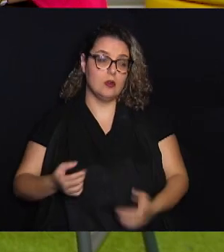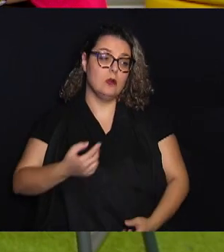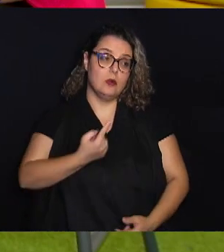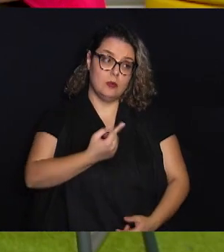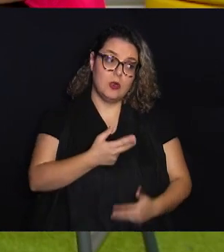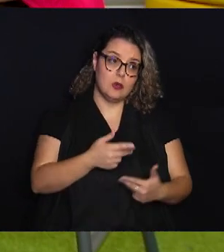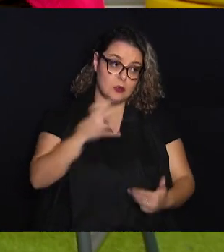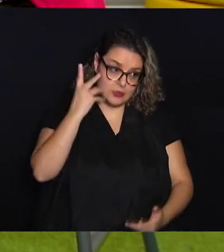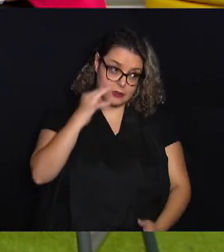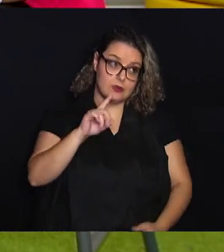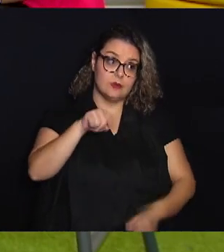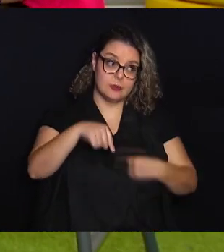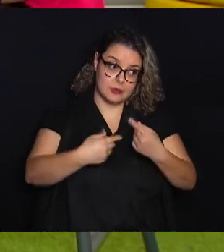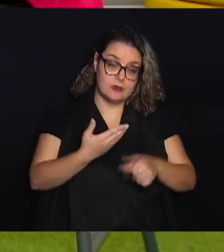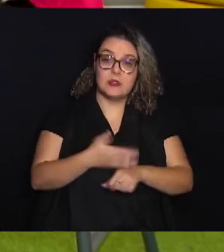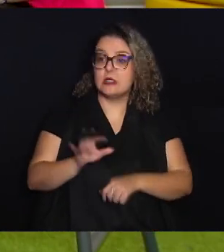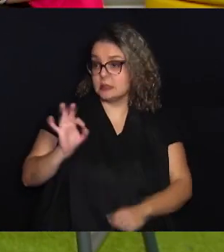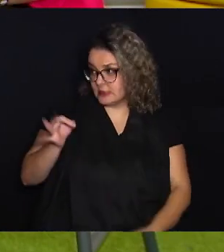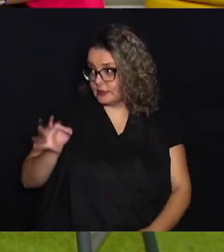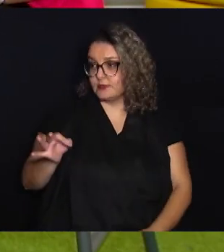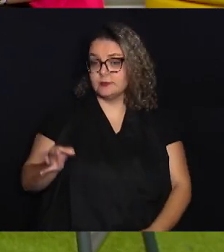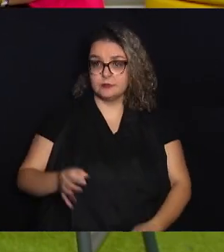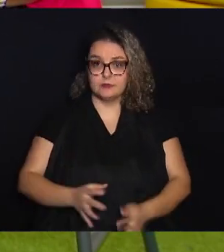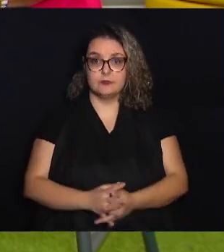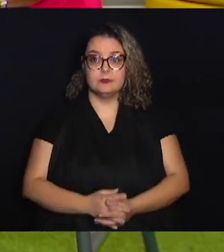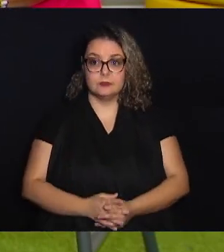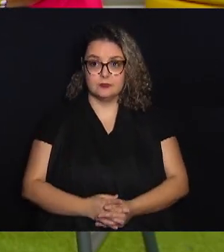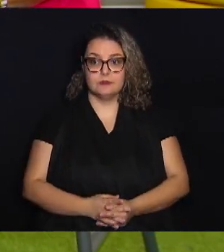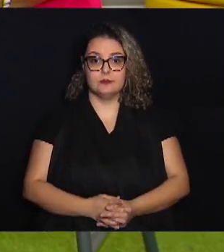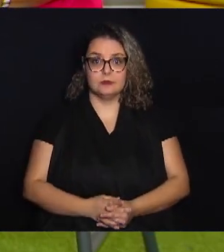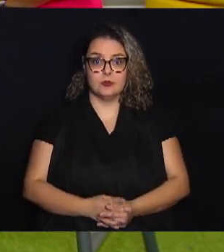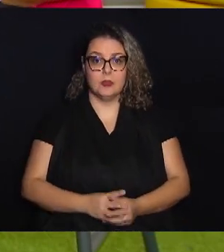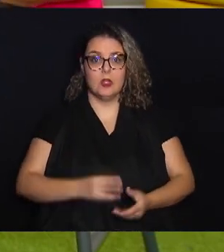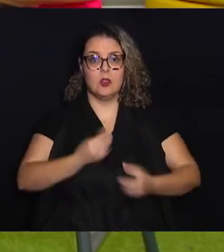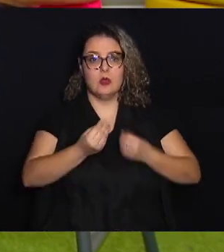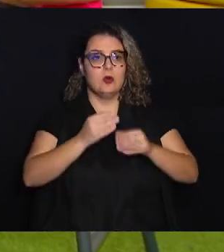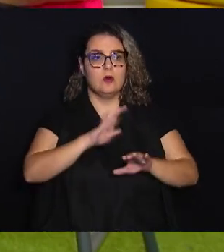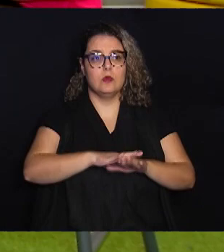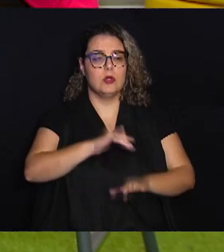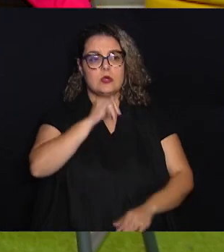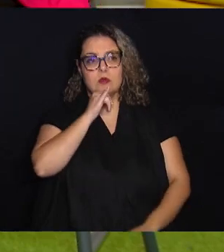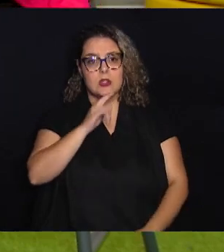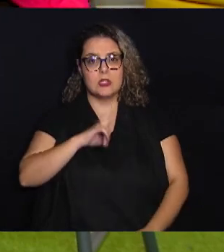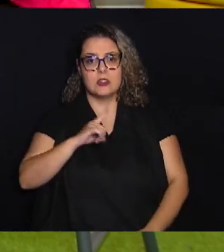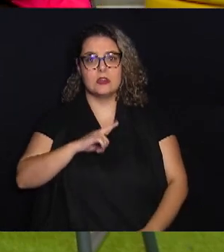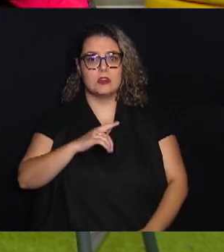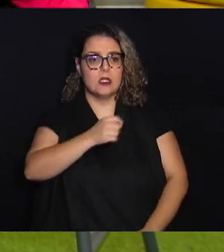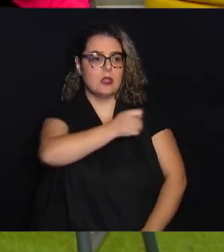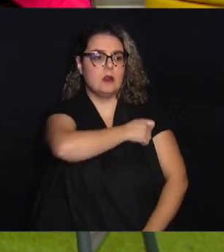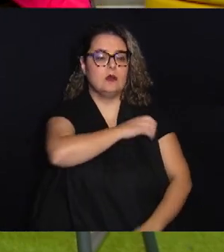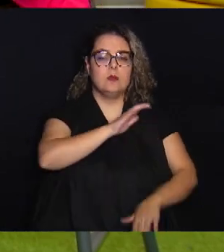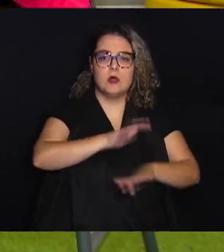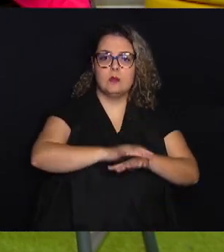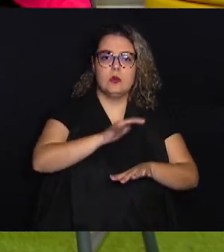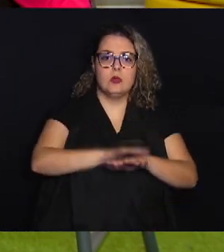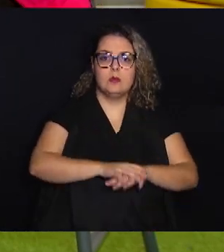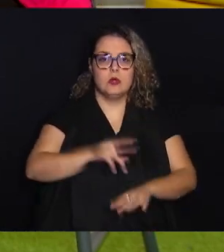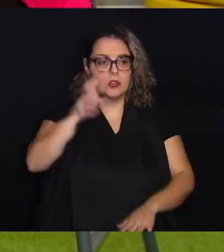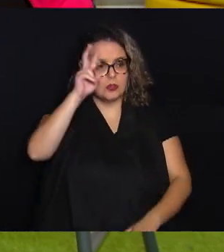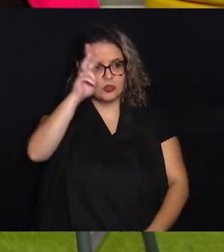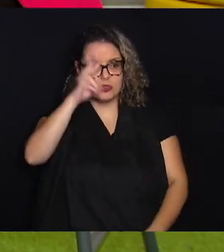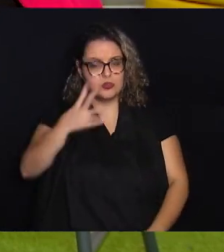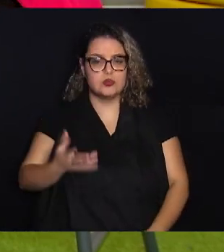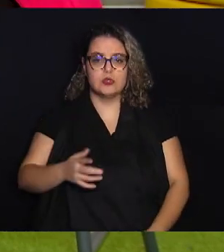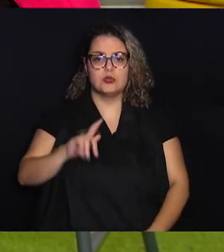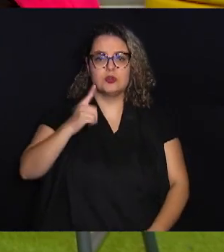na teoria, outra na prática, exatamente. Né? Como funciona? Por exemplo, tem aula de matemática lá, matemática,